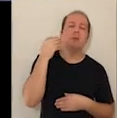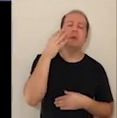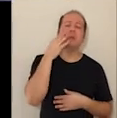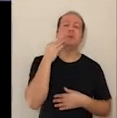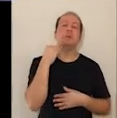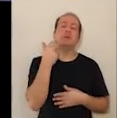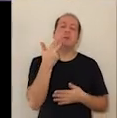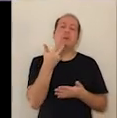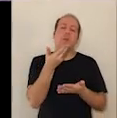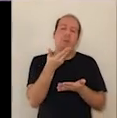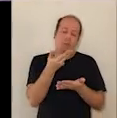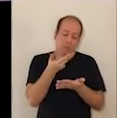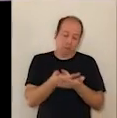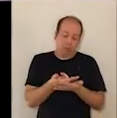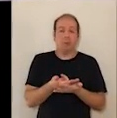estendendo-se no leito.